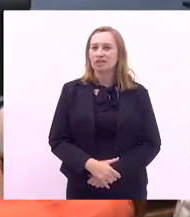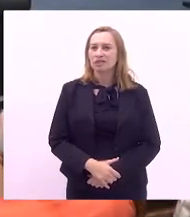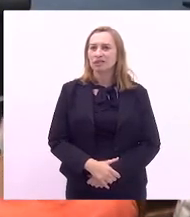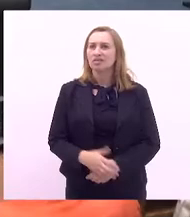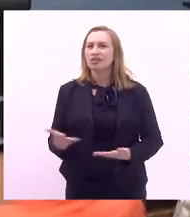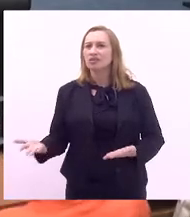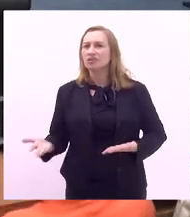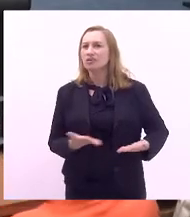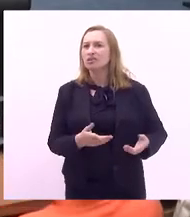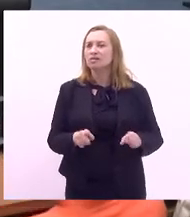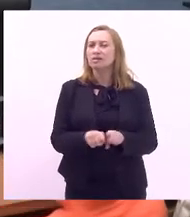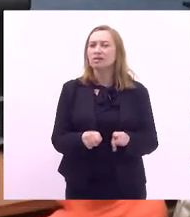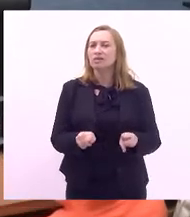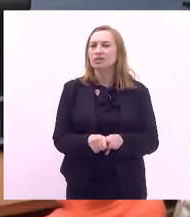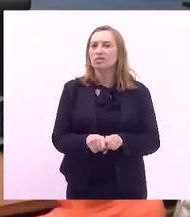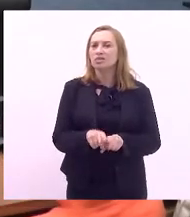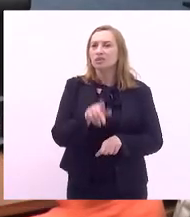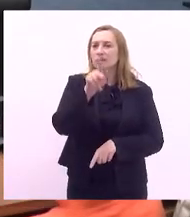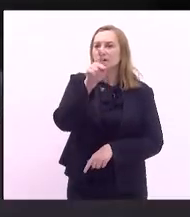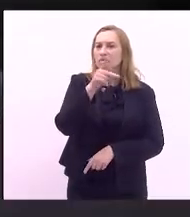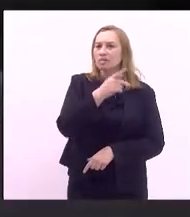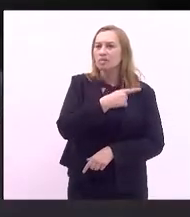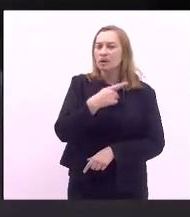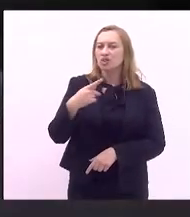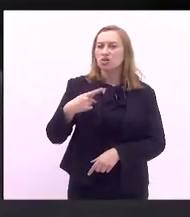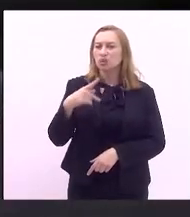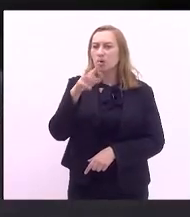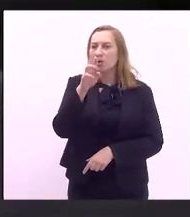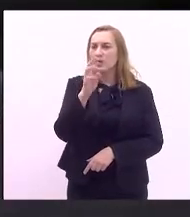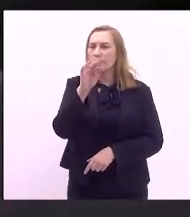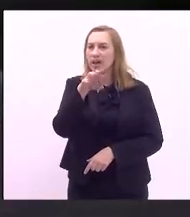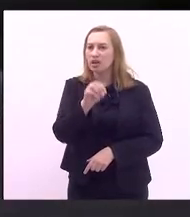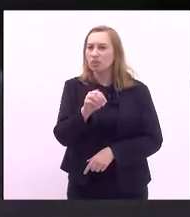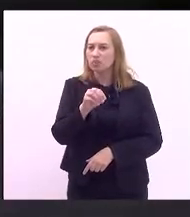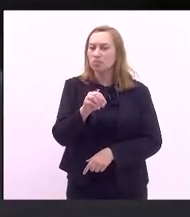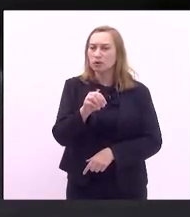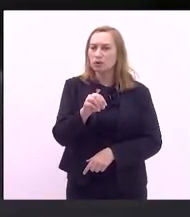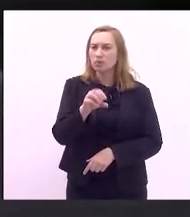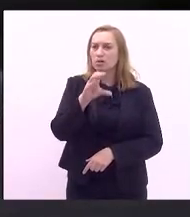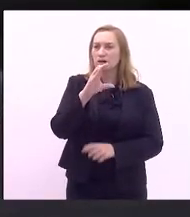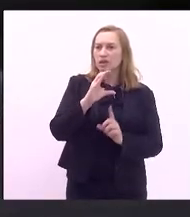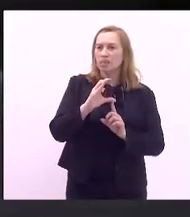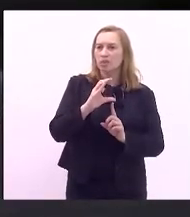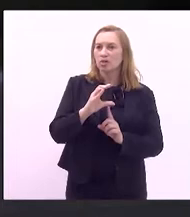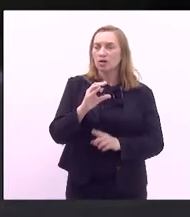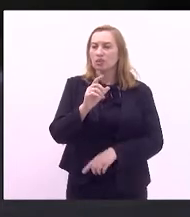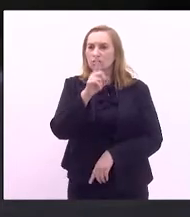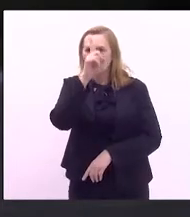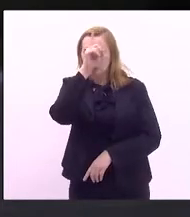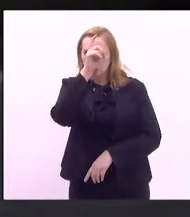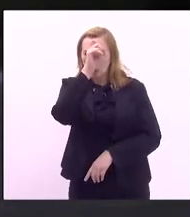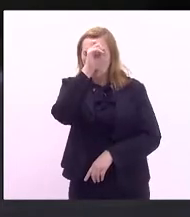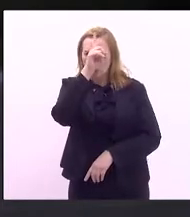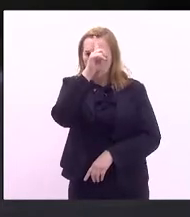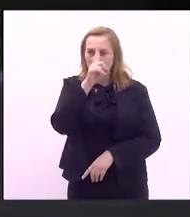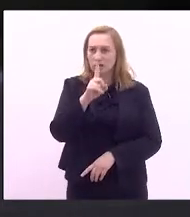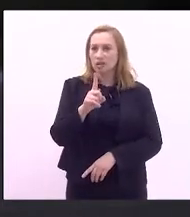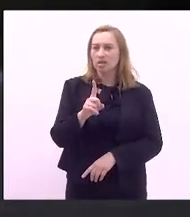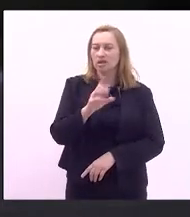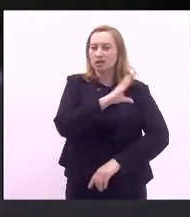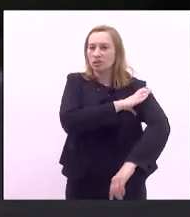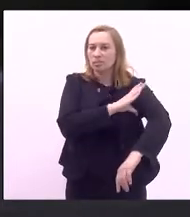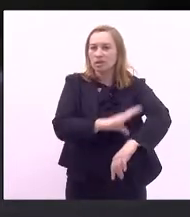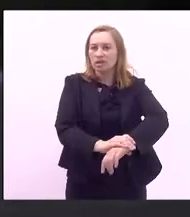e convidamos também o Pastor Roberto Luiz patela Capelão hospitalar da Assembleia de